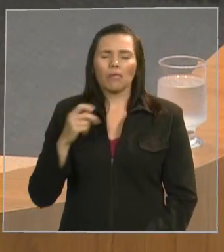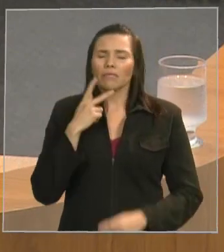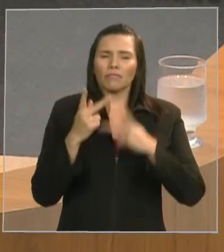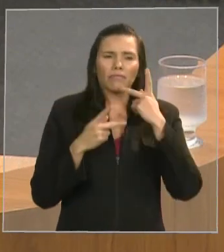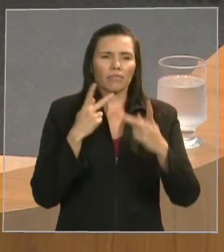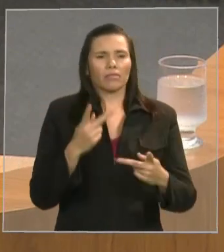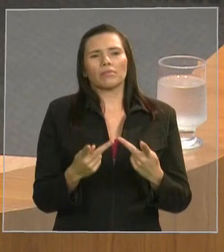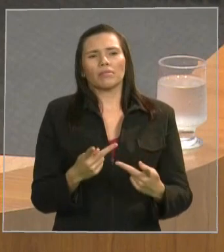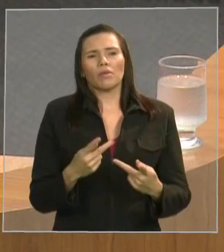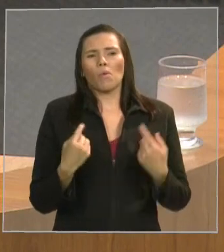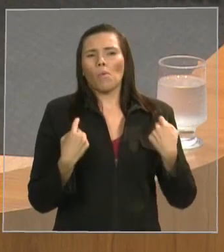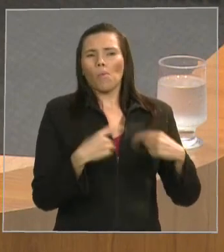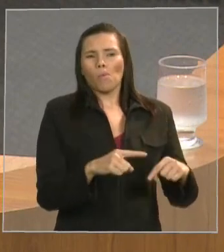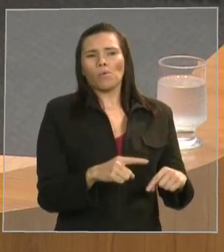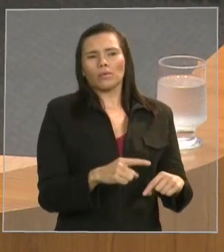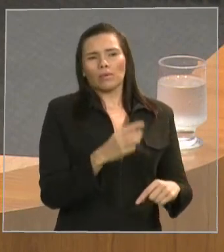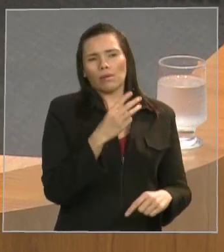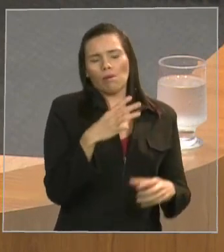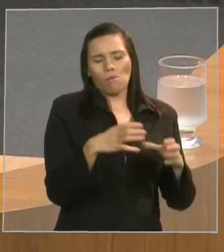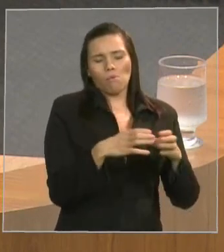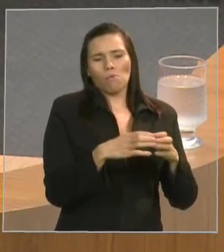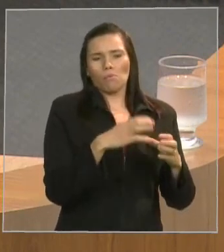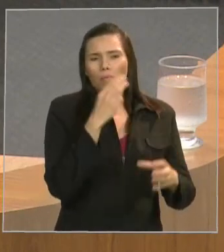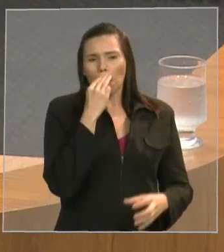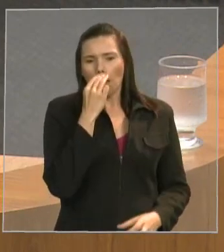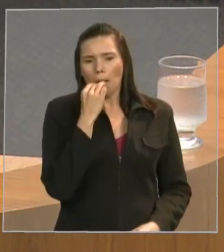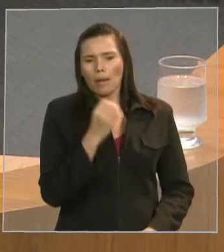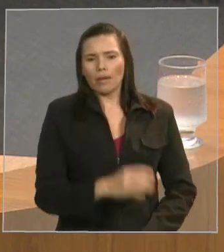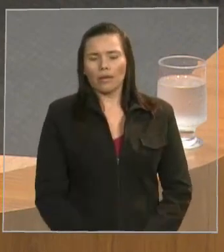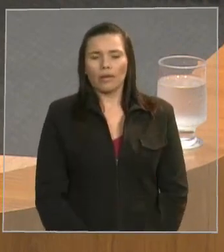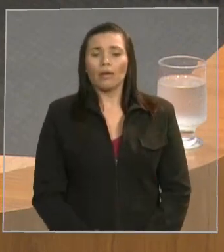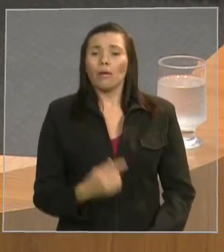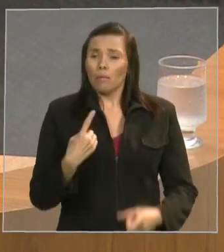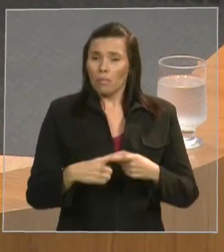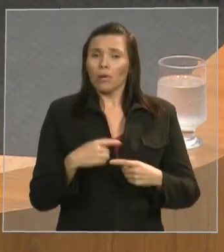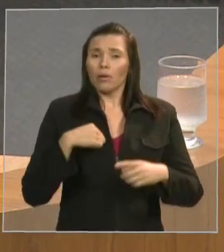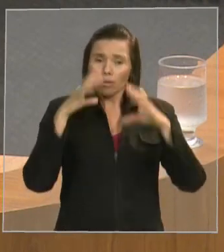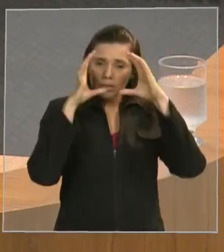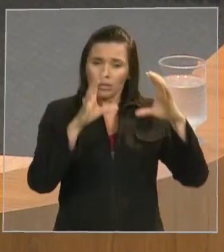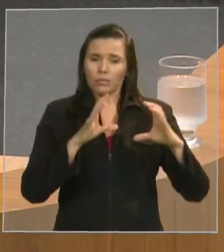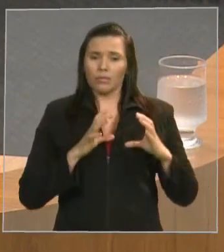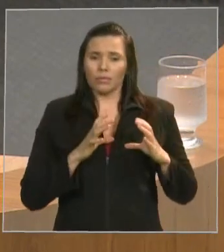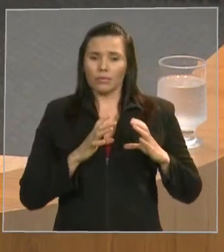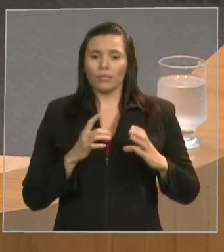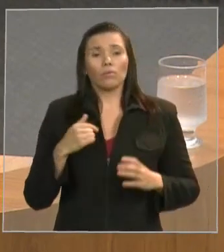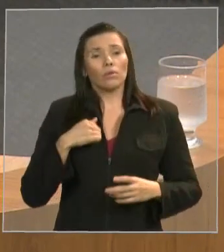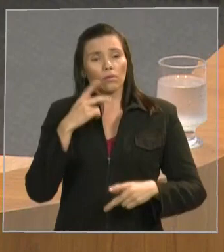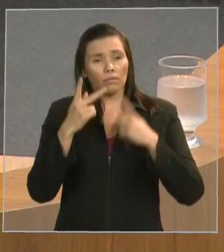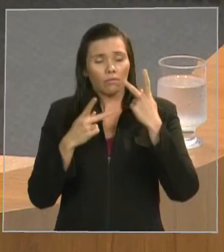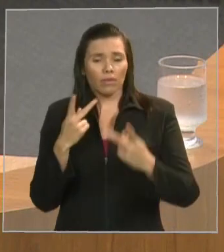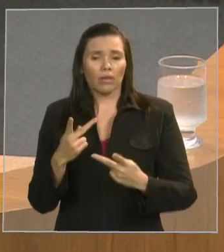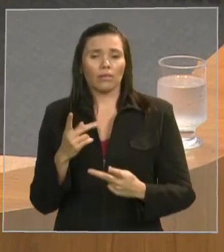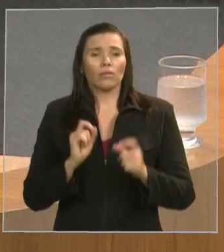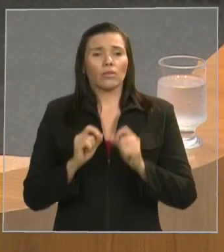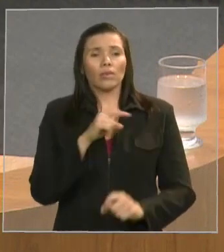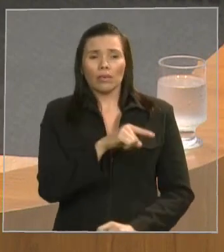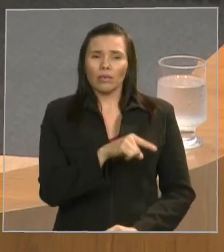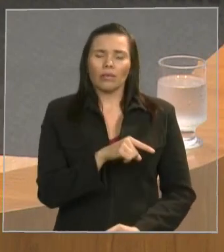respeito. O que eu falo dela, o que eu digo, é que ela mostrou que é fraca, não teve